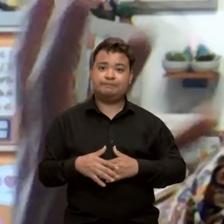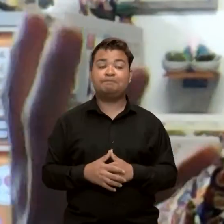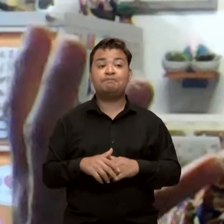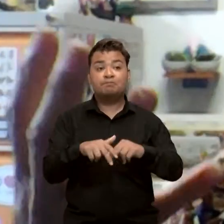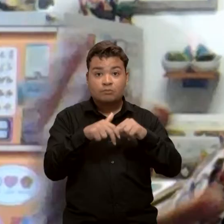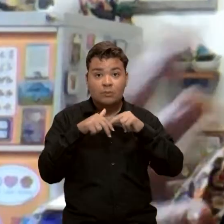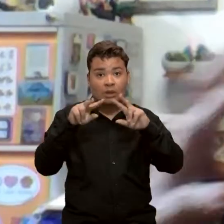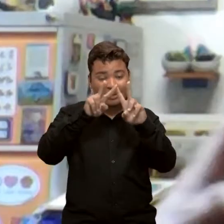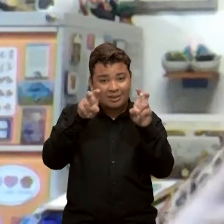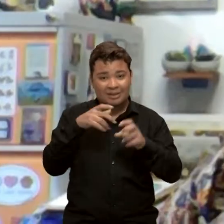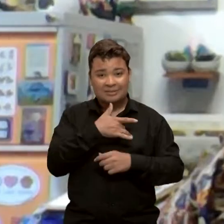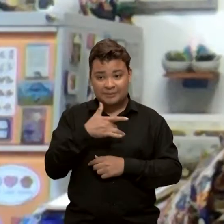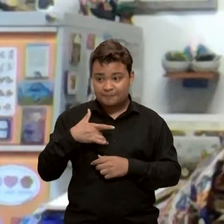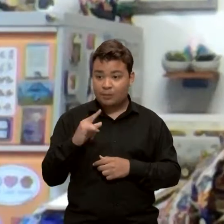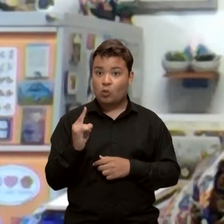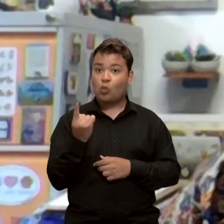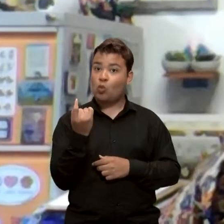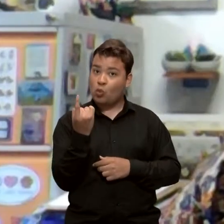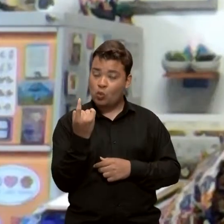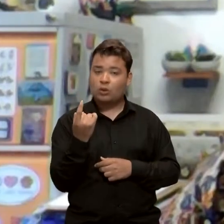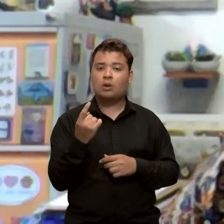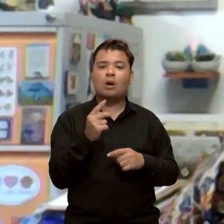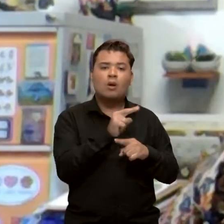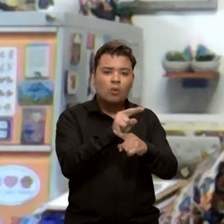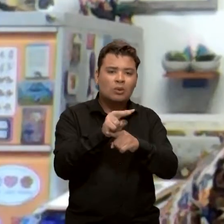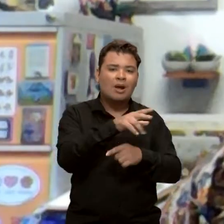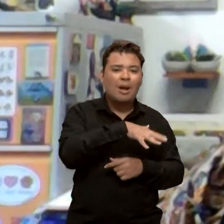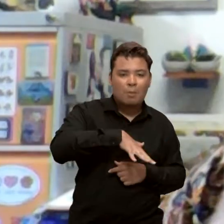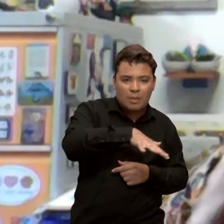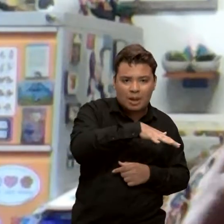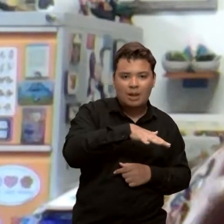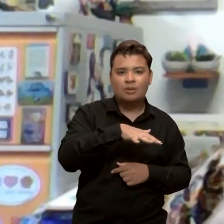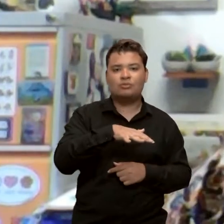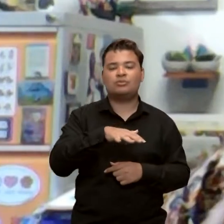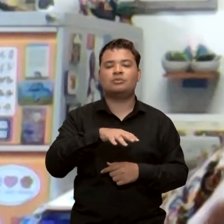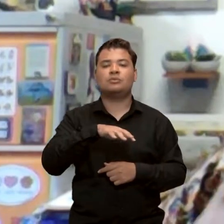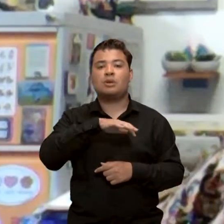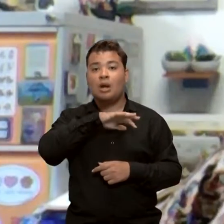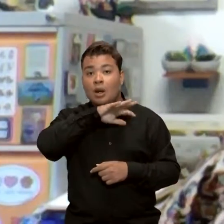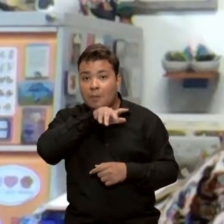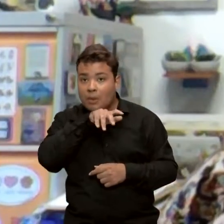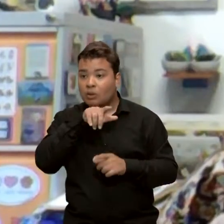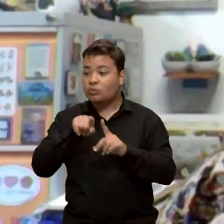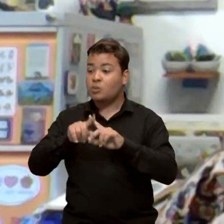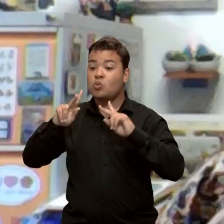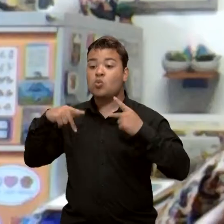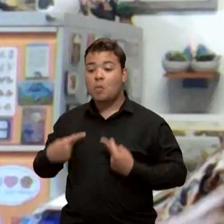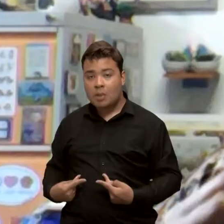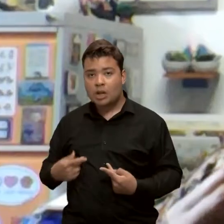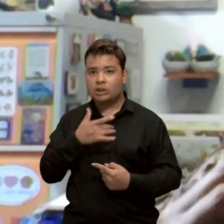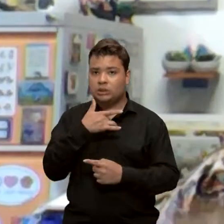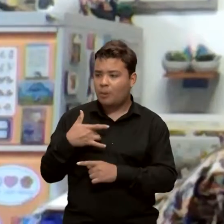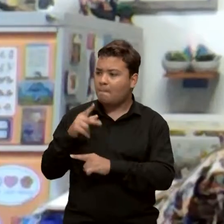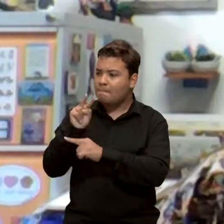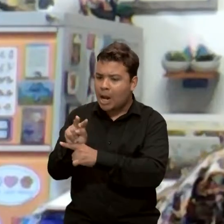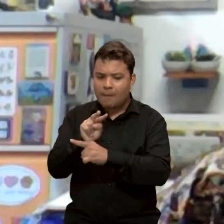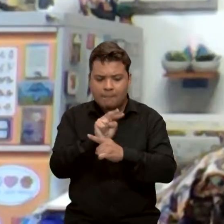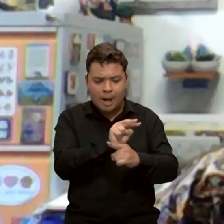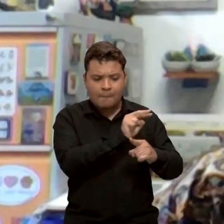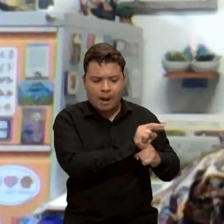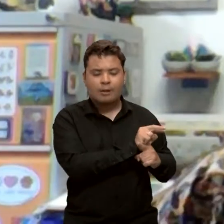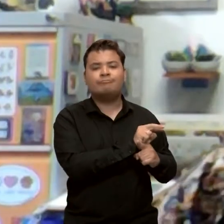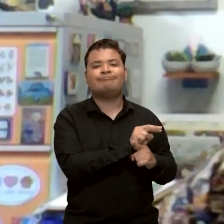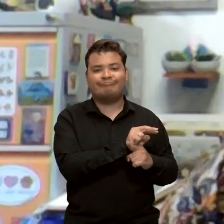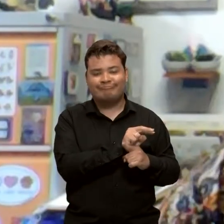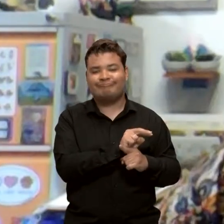saúde ambiental, a saúde animal e a saúde humana. E quando a gente pensa em saúde animal, a gente não pode se restringir só